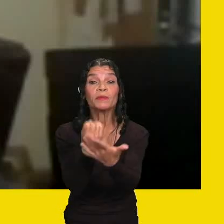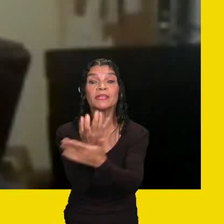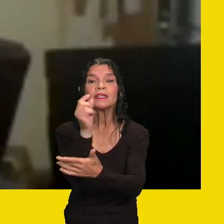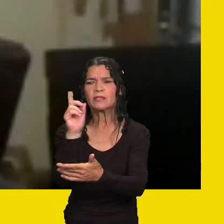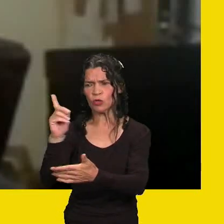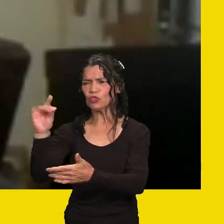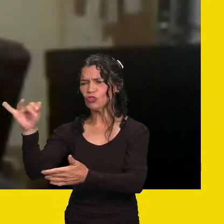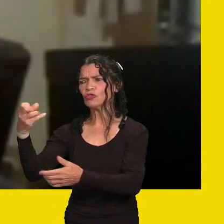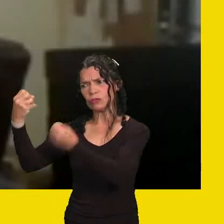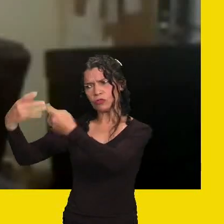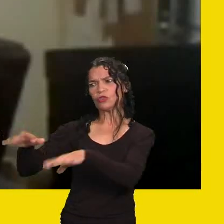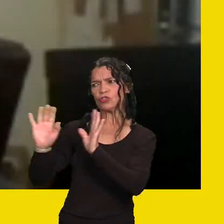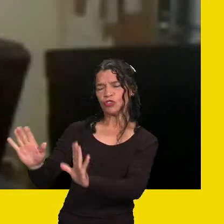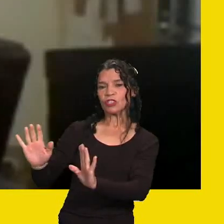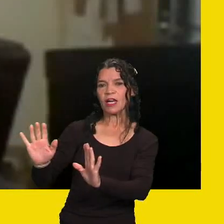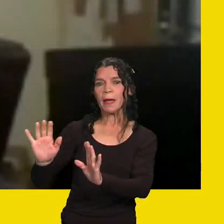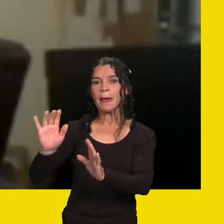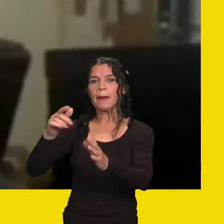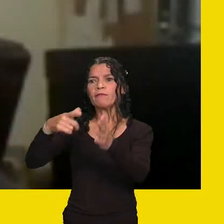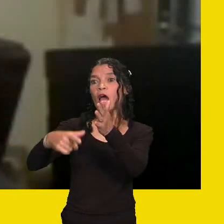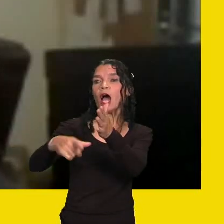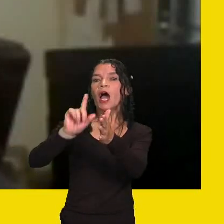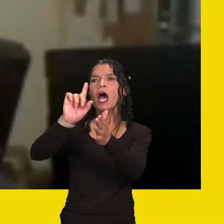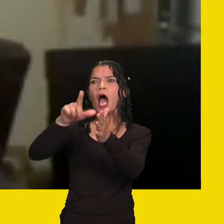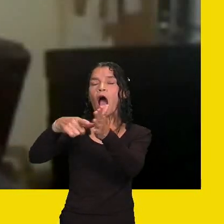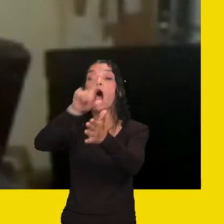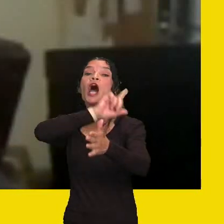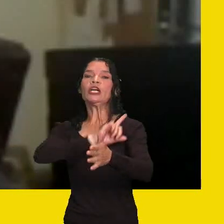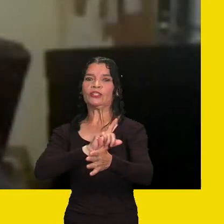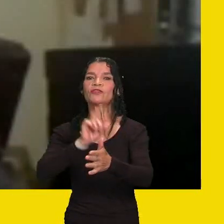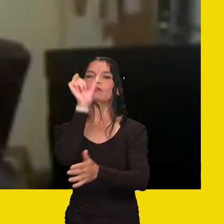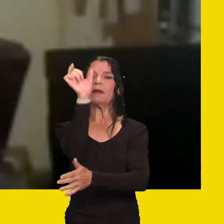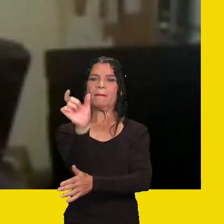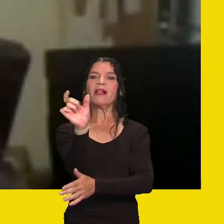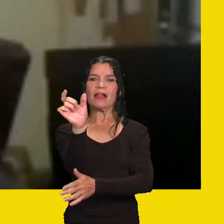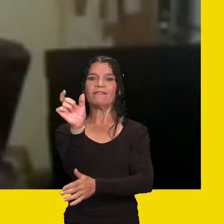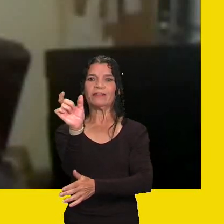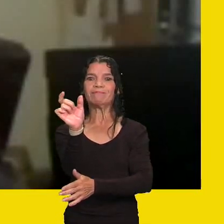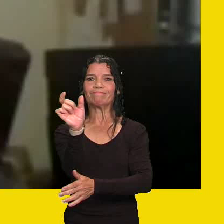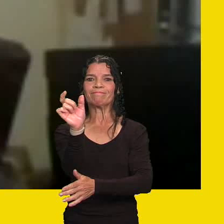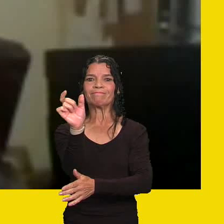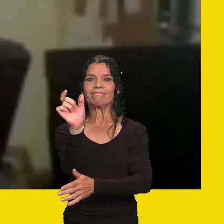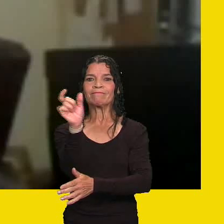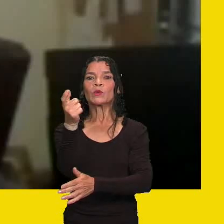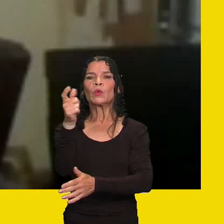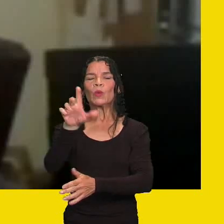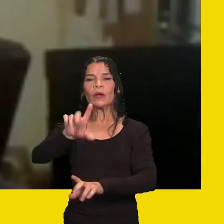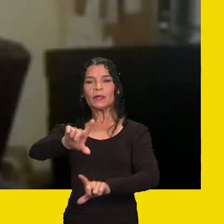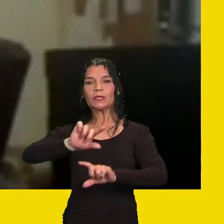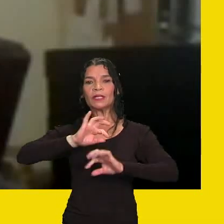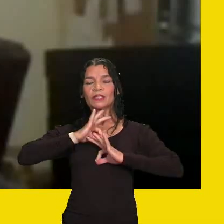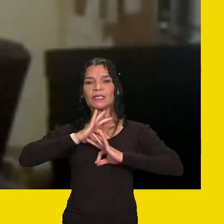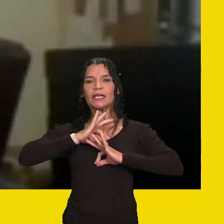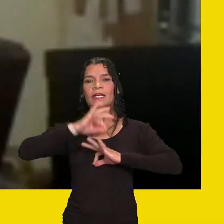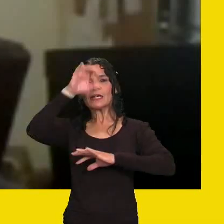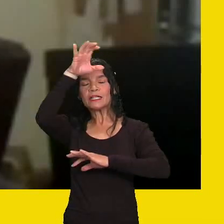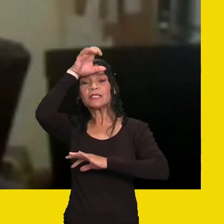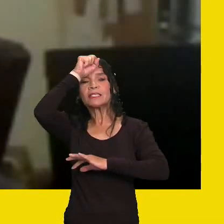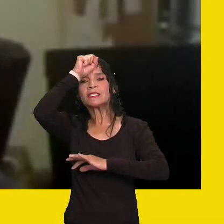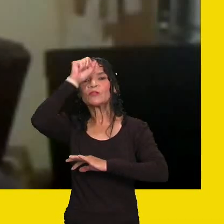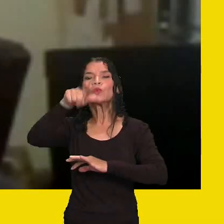falou, ela transcende a palavra, a questão da aquisição do código da